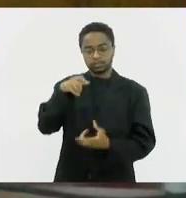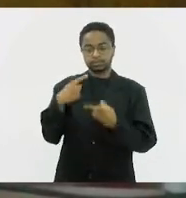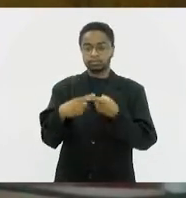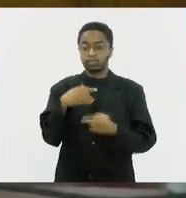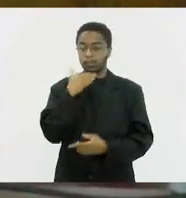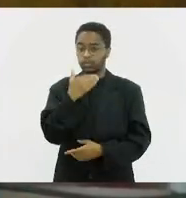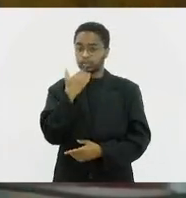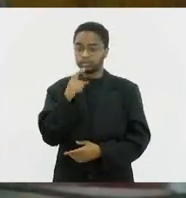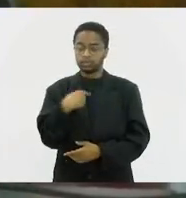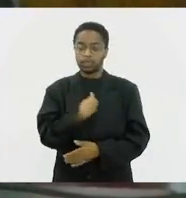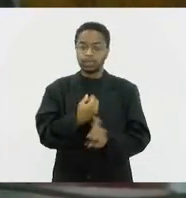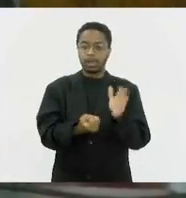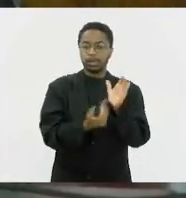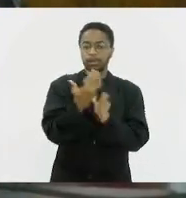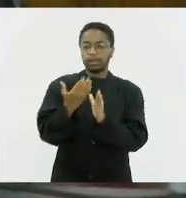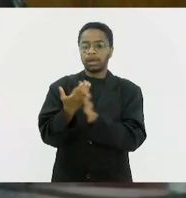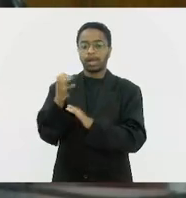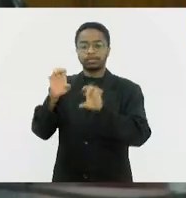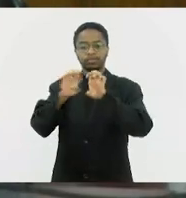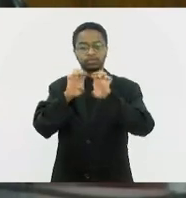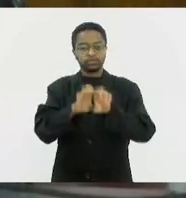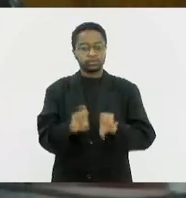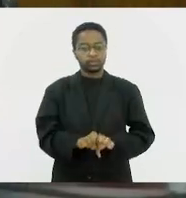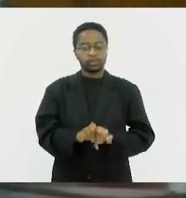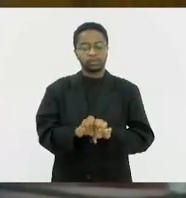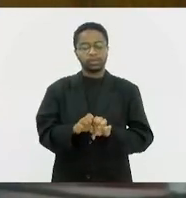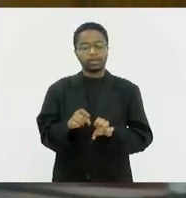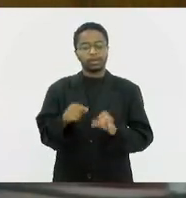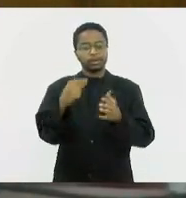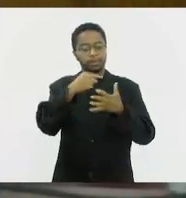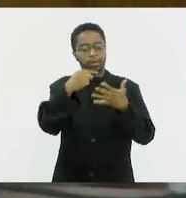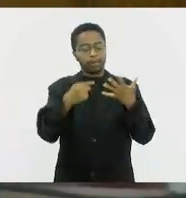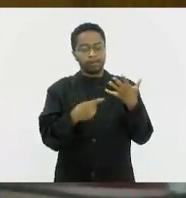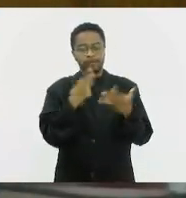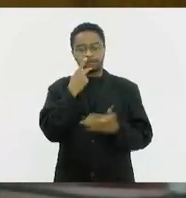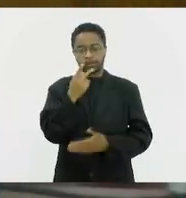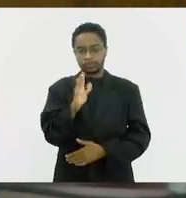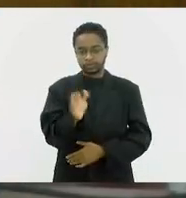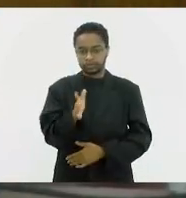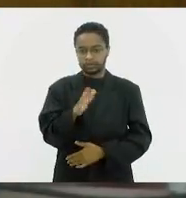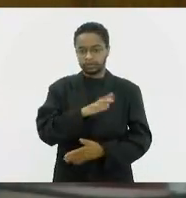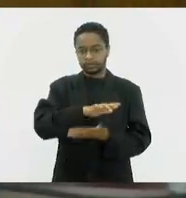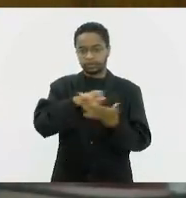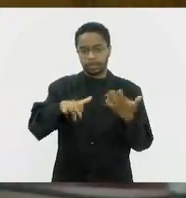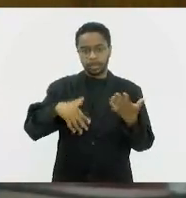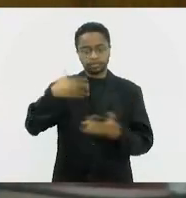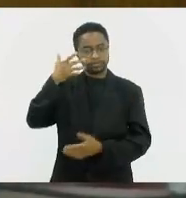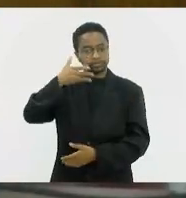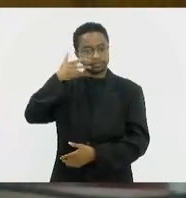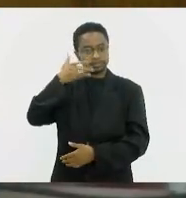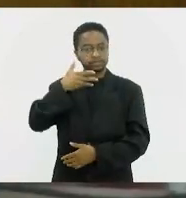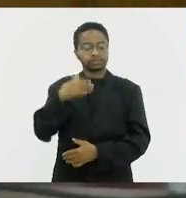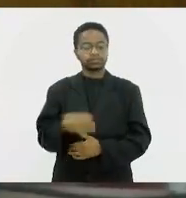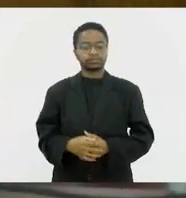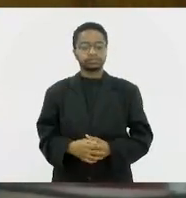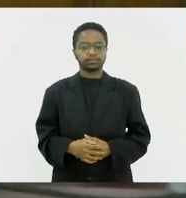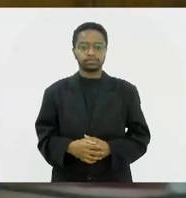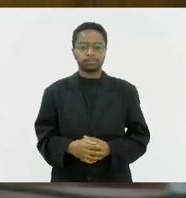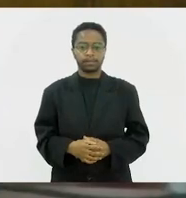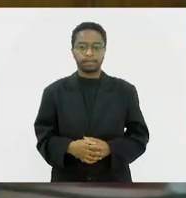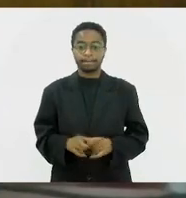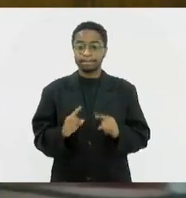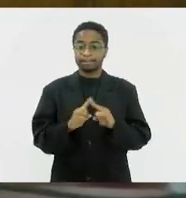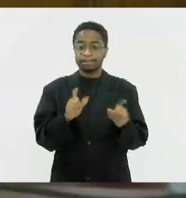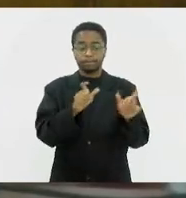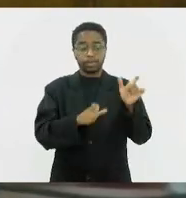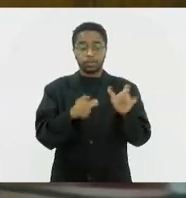gente criar todas essas estruturas que foi mencionado pelos diversos palestrantes, diversas autoridades aqui presentes, e eles